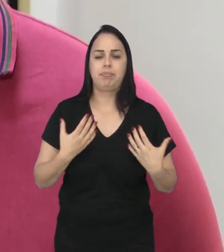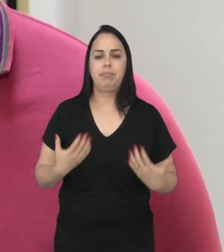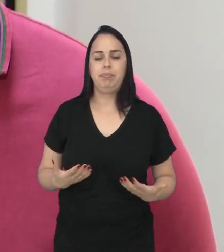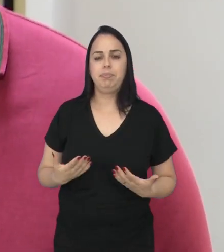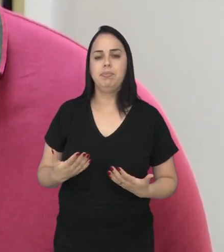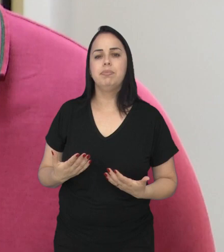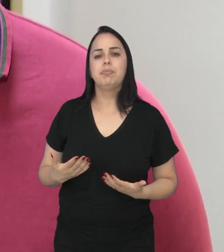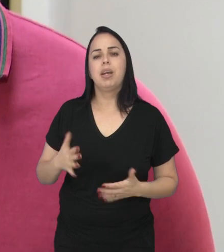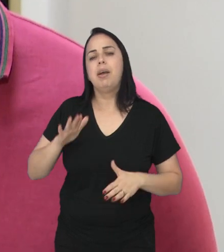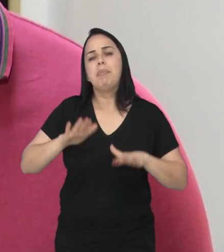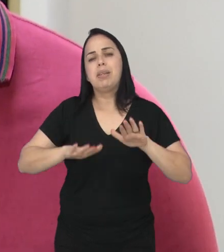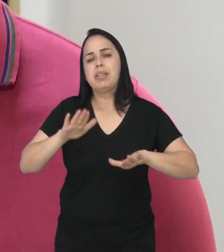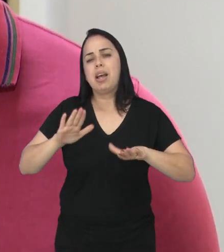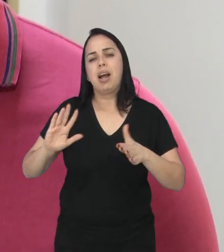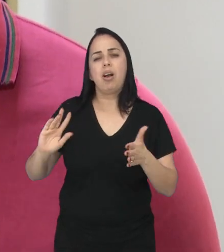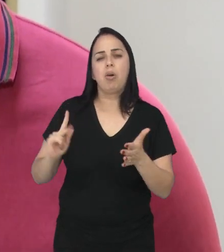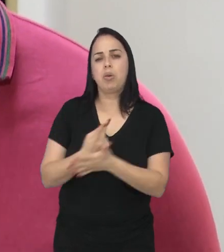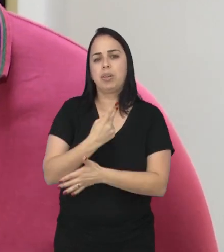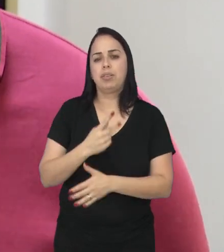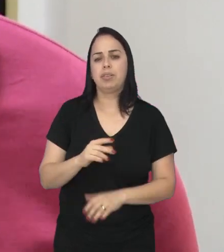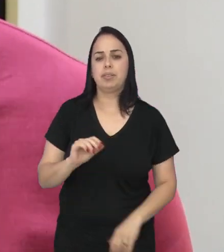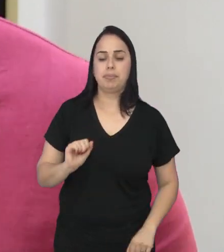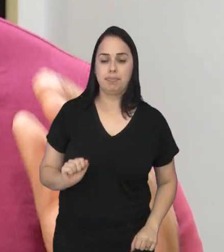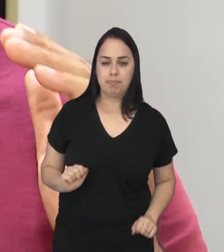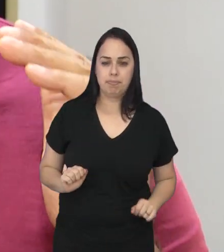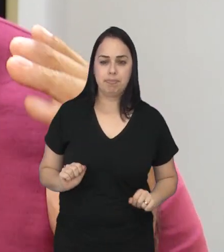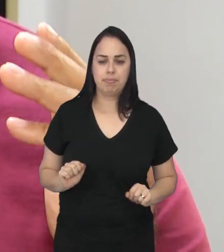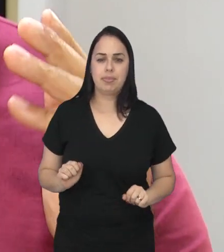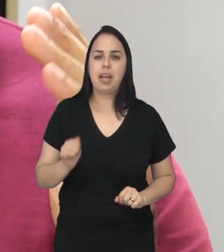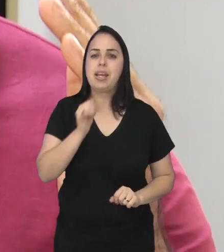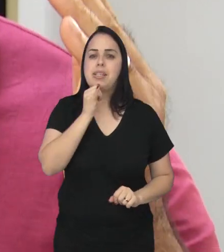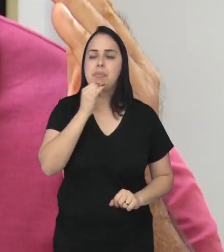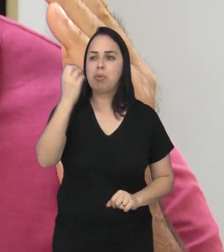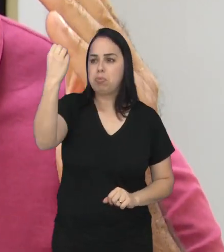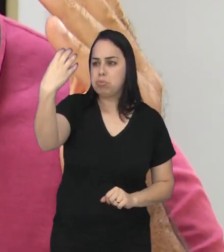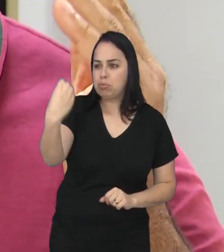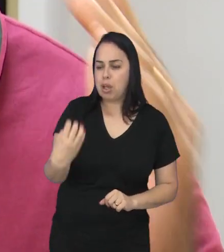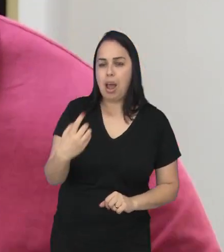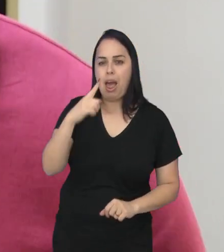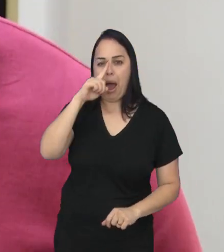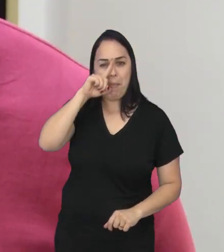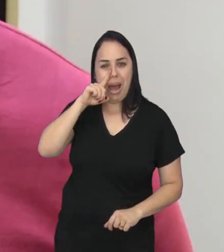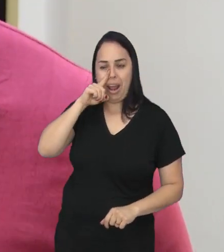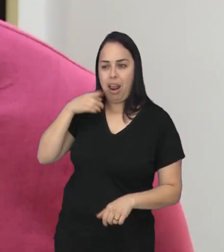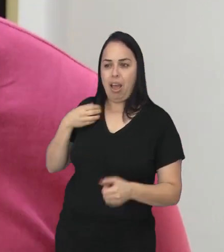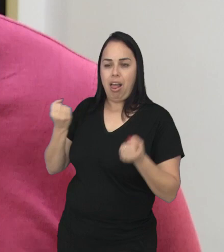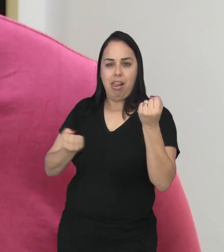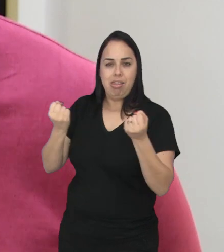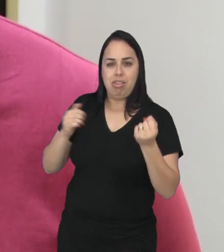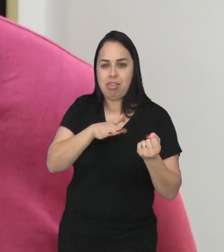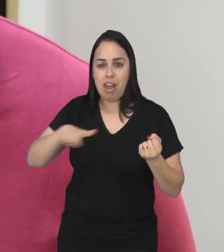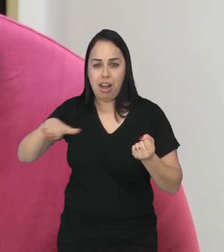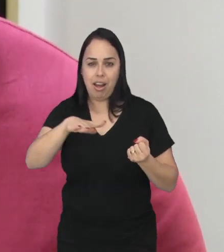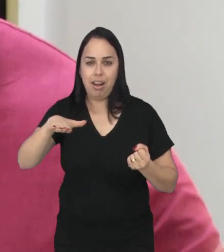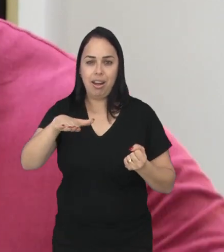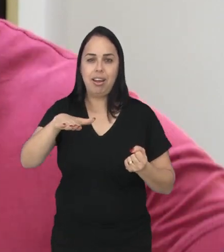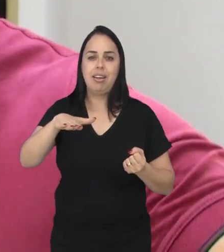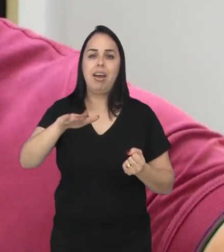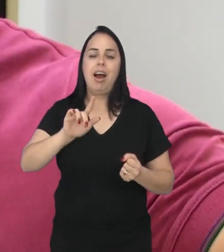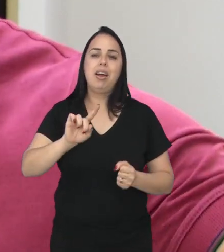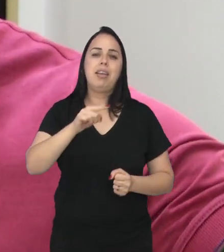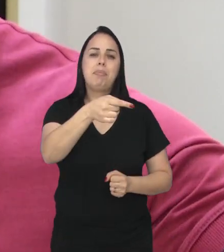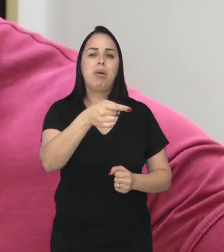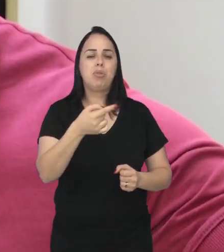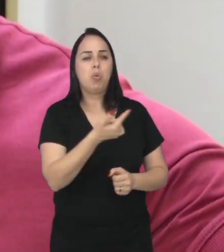pedestre é o que que às vezes acontece ao Sinal ficou amarelo eu vou passar depois